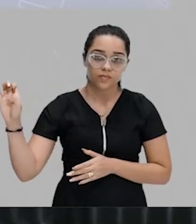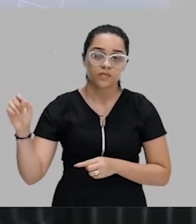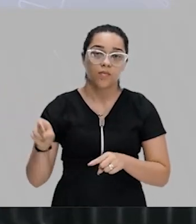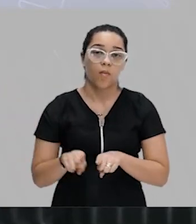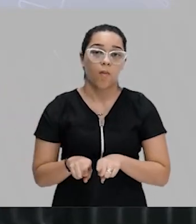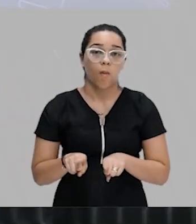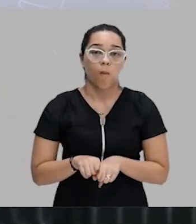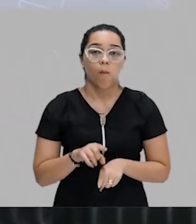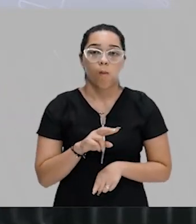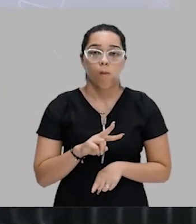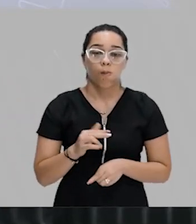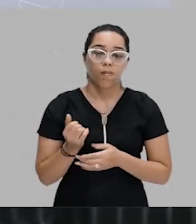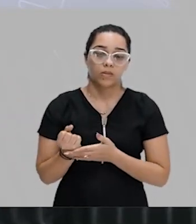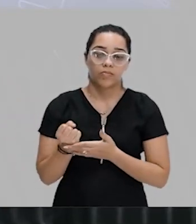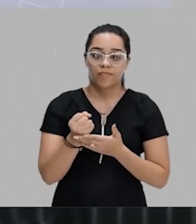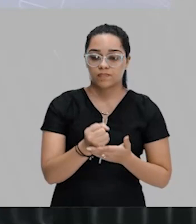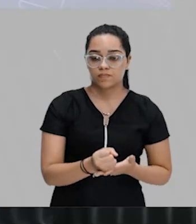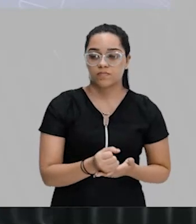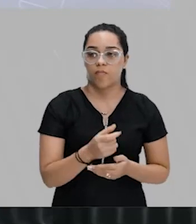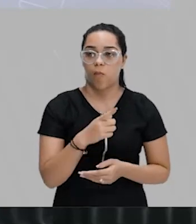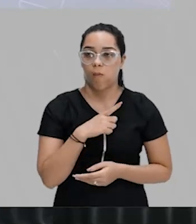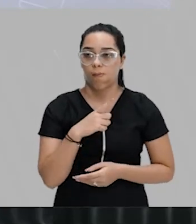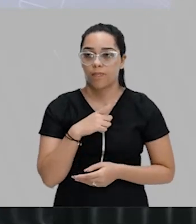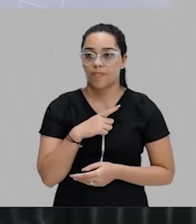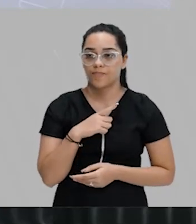que foi apoiado pelo